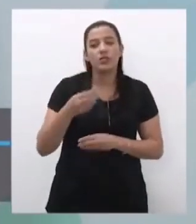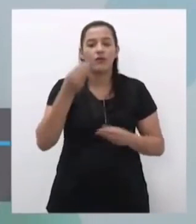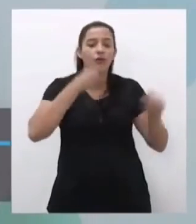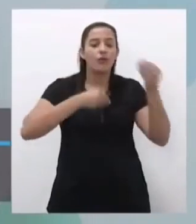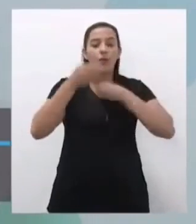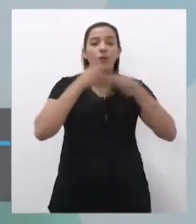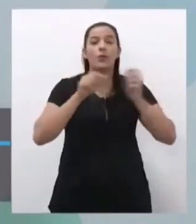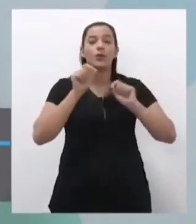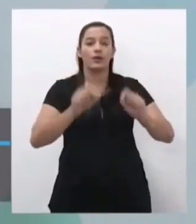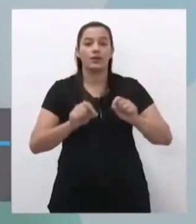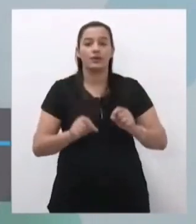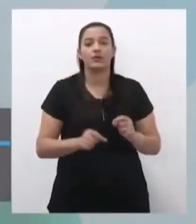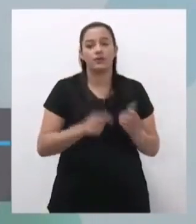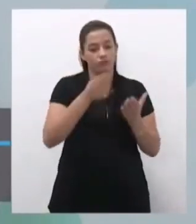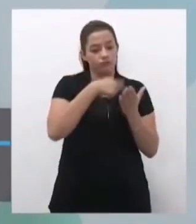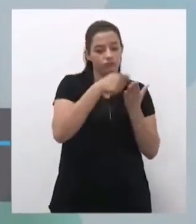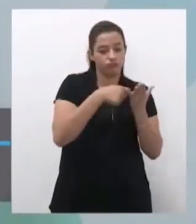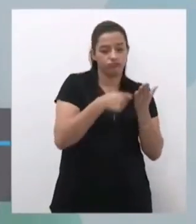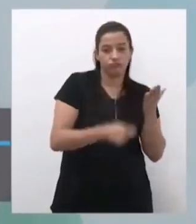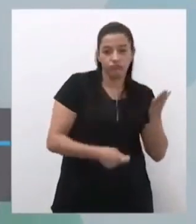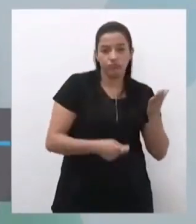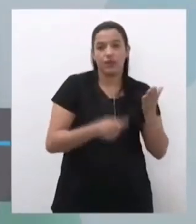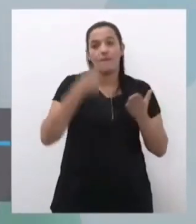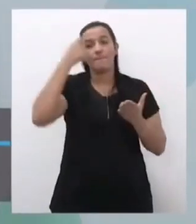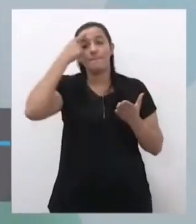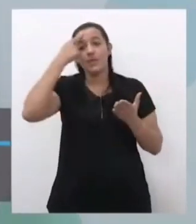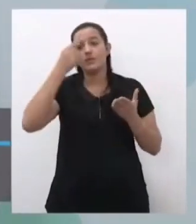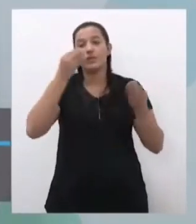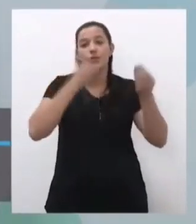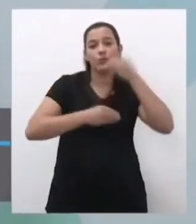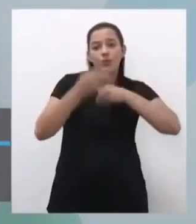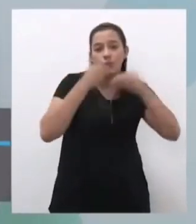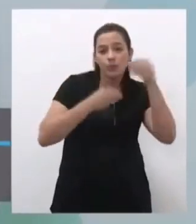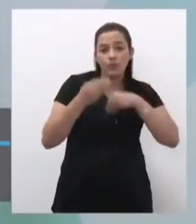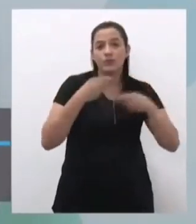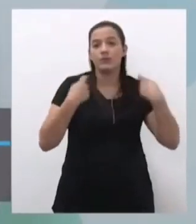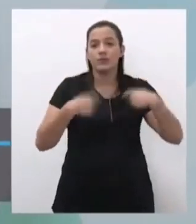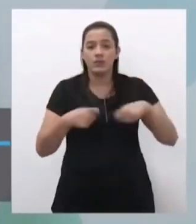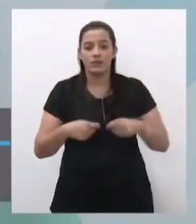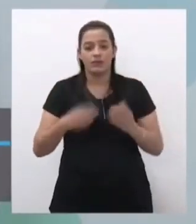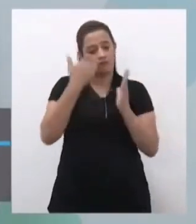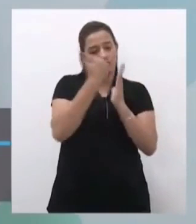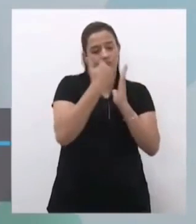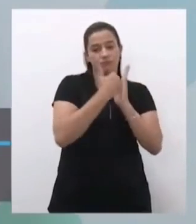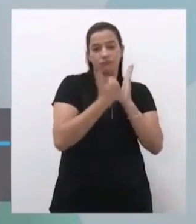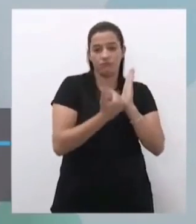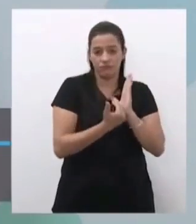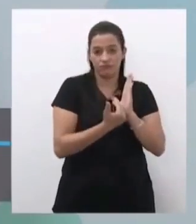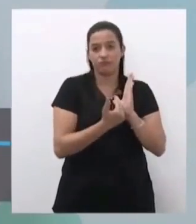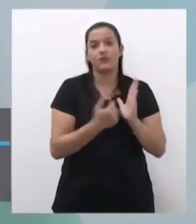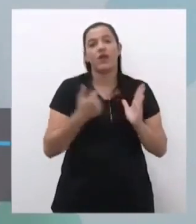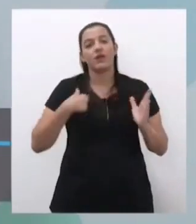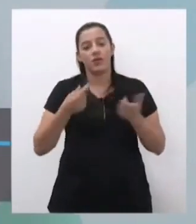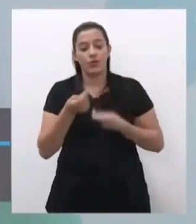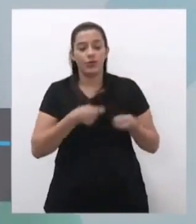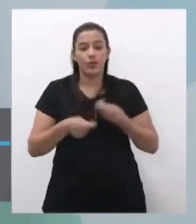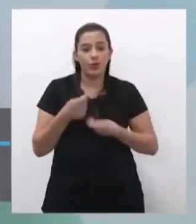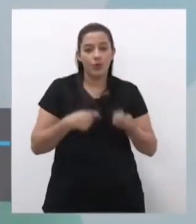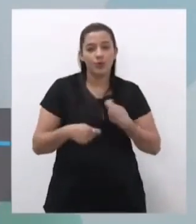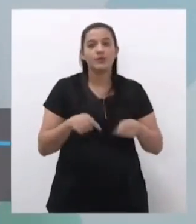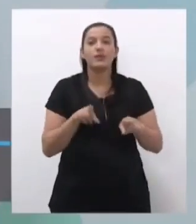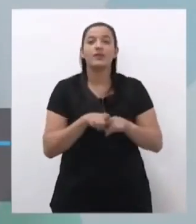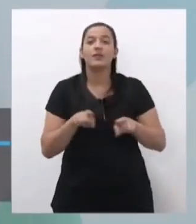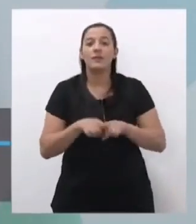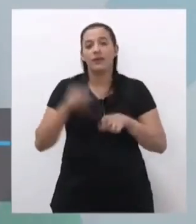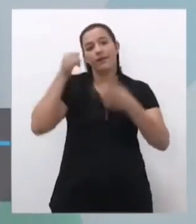coisa, tal coisa. Legal, então eu faço a minha lista, eu penso o que eu quero, eu penso o que eu vou precisar e eu vou com uma lista. Assim, não só eu economizo, como eu evito acabar comprando um